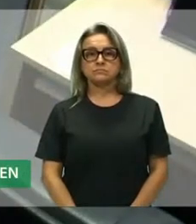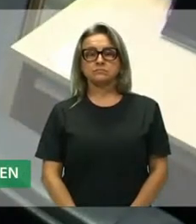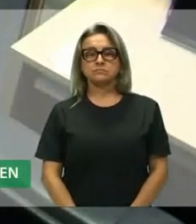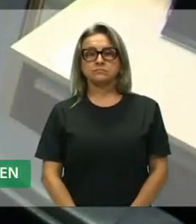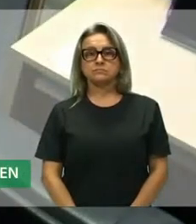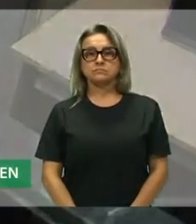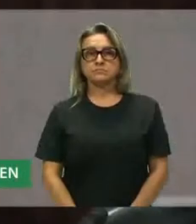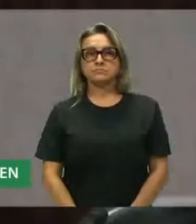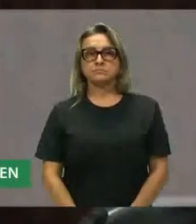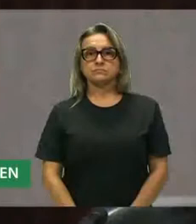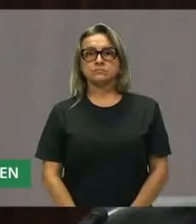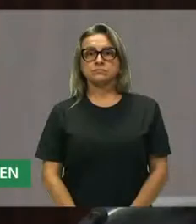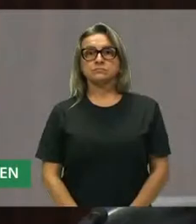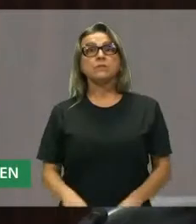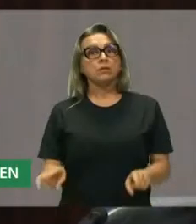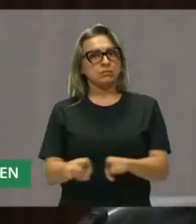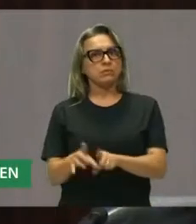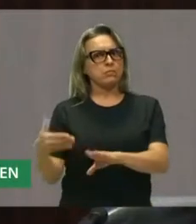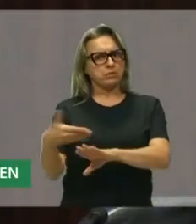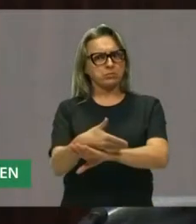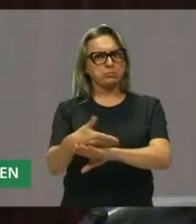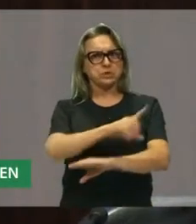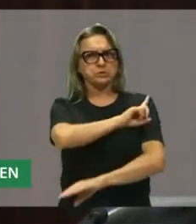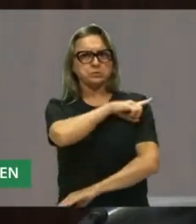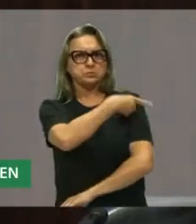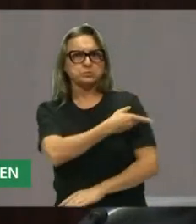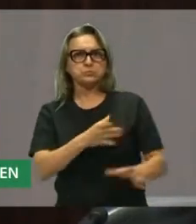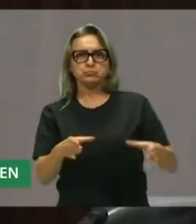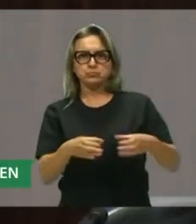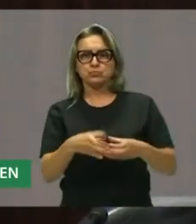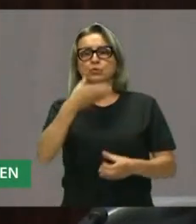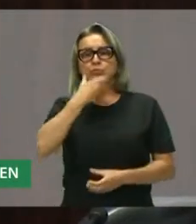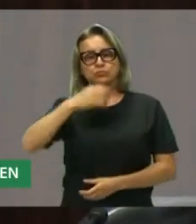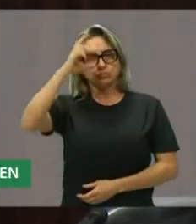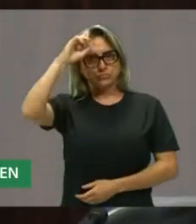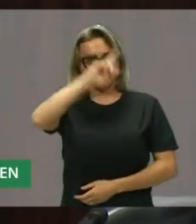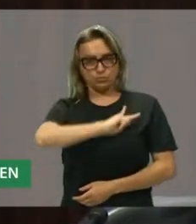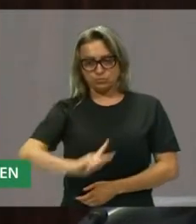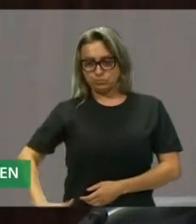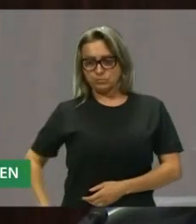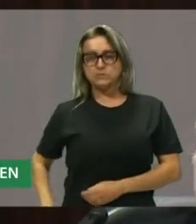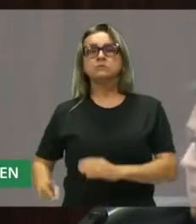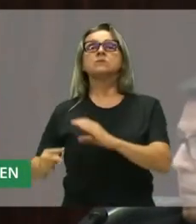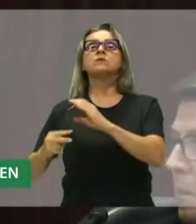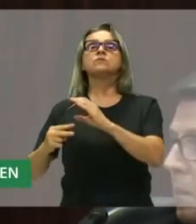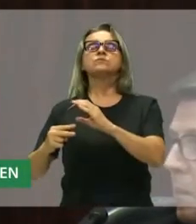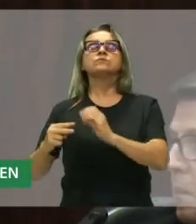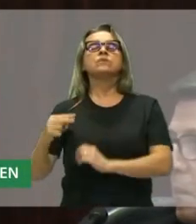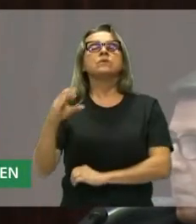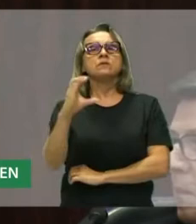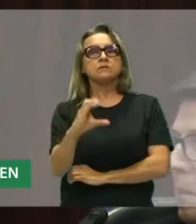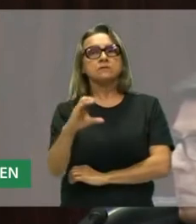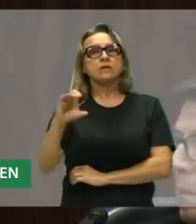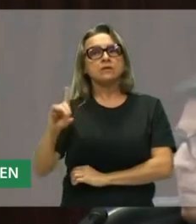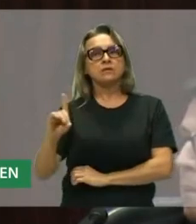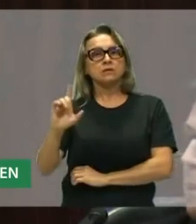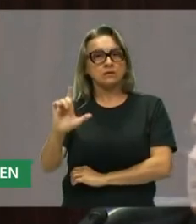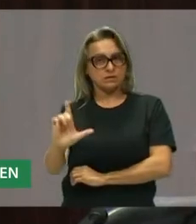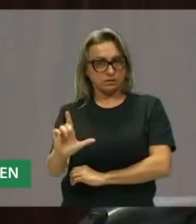Convidamos também para compor o dispositivo de autoridades, senhor presidente da Câmara dos Dirigentes Lojistas de Itajaí, a